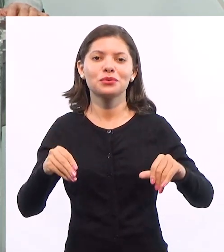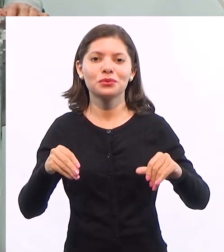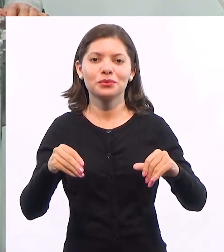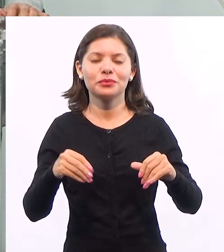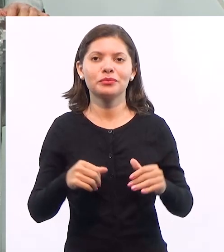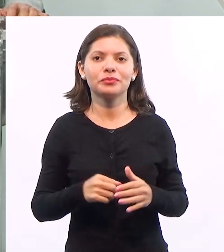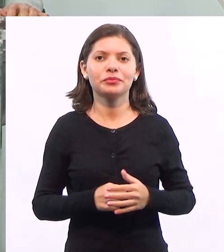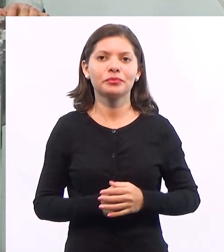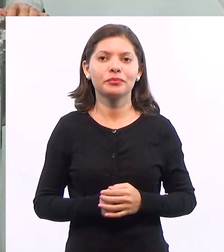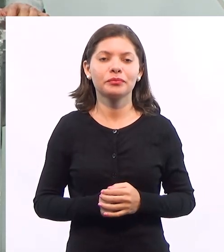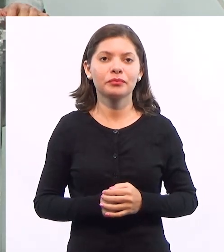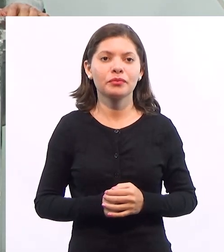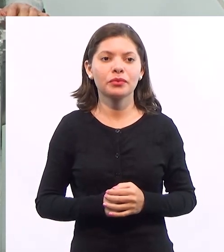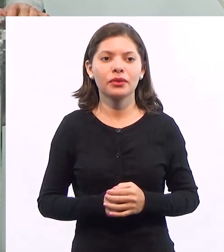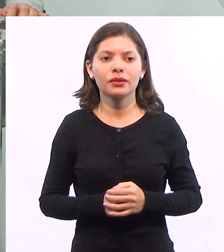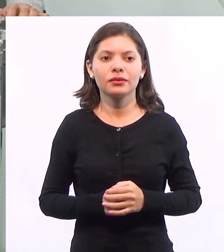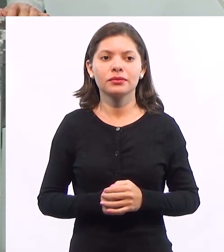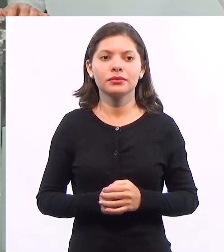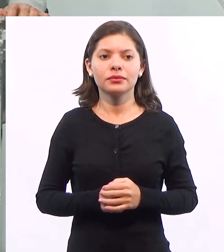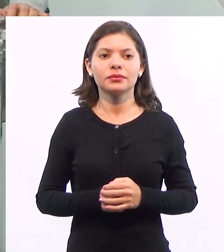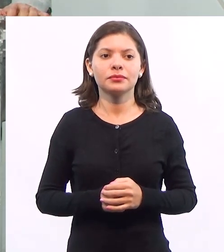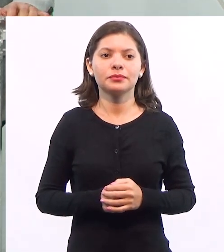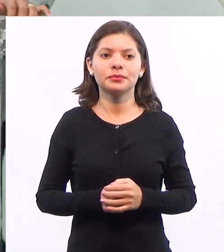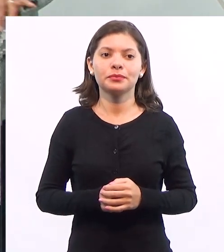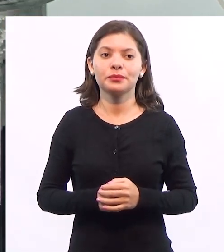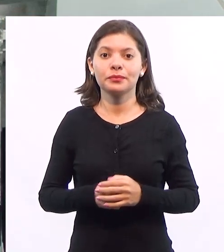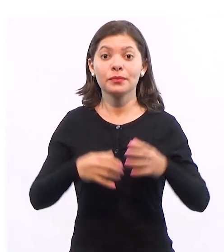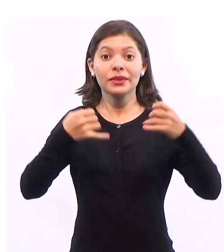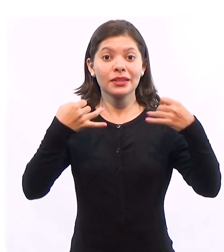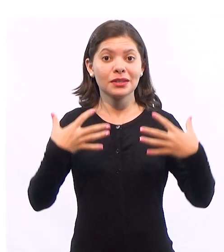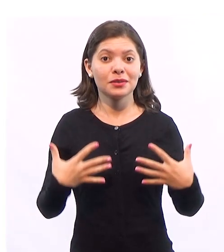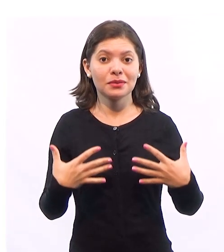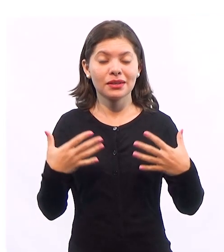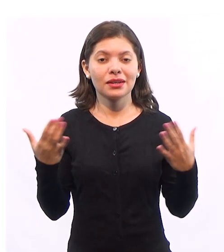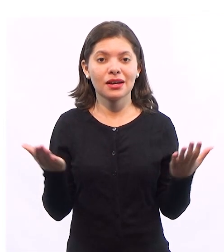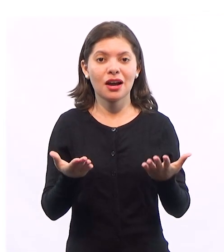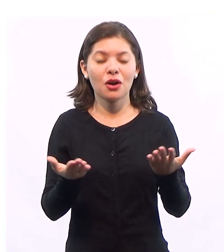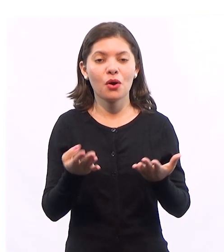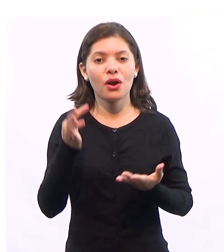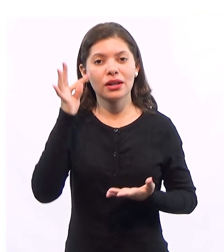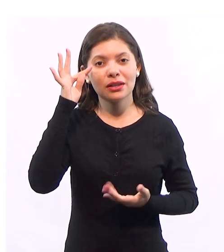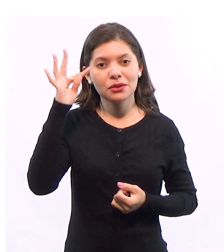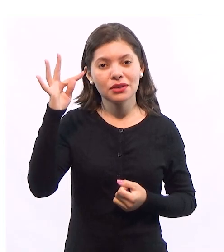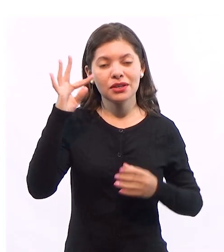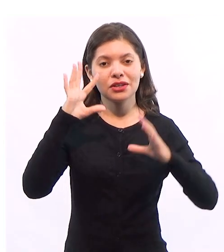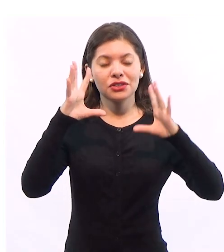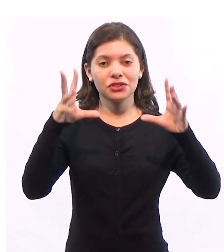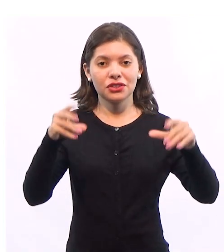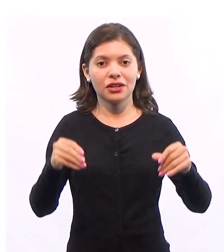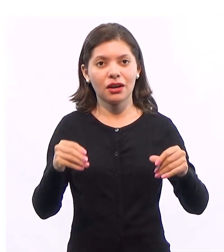que está envolvido. É o todo, tá bom? Vamos falar então na teoria geral